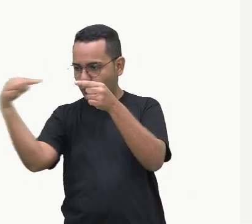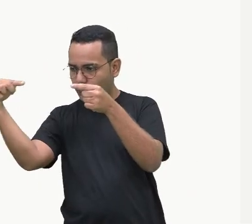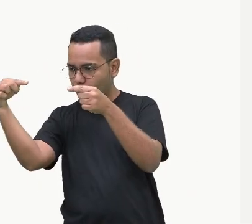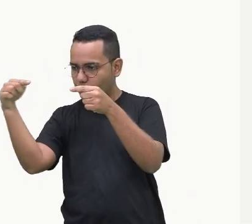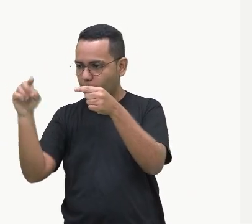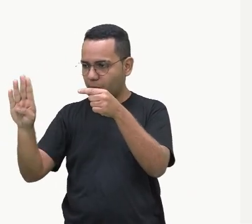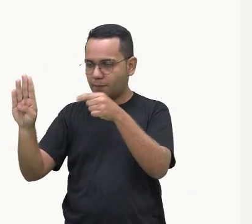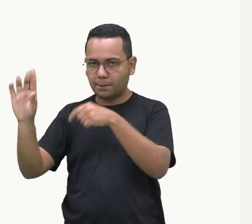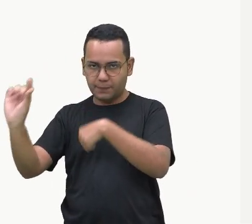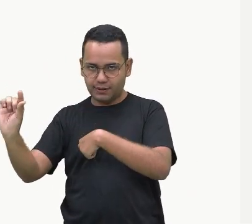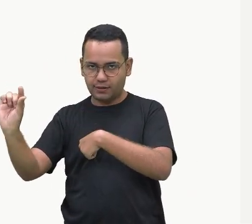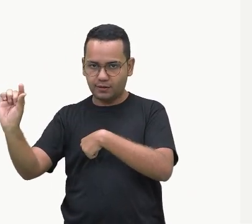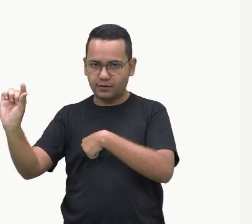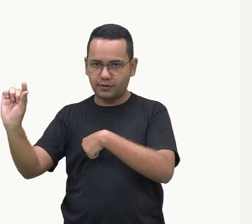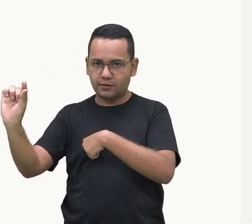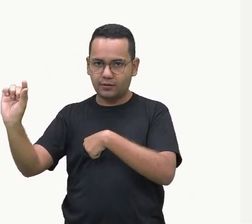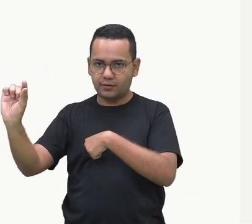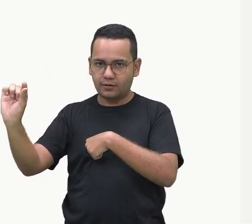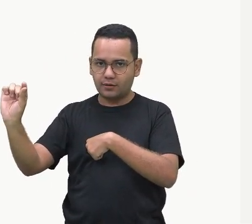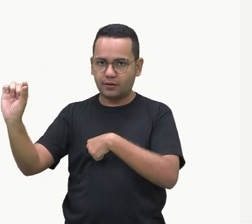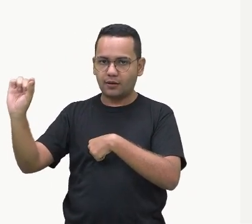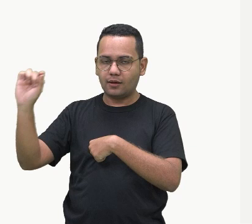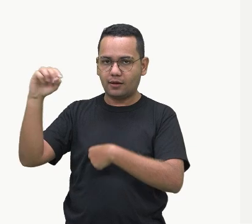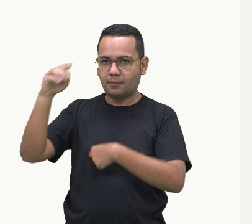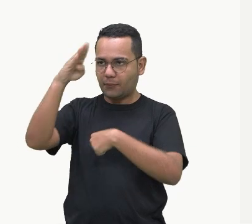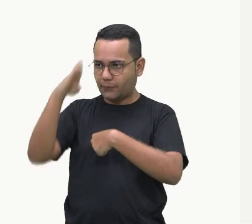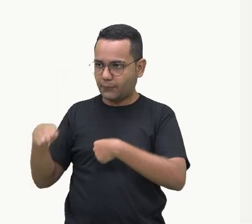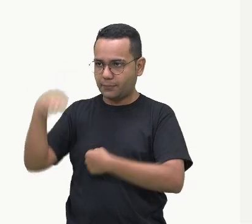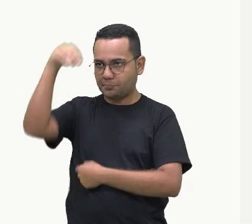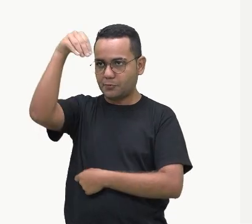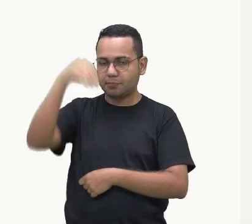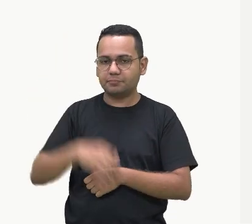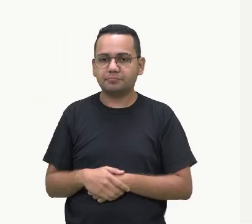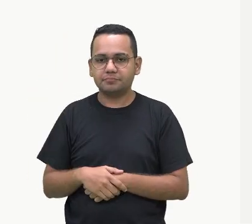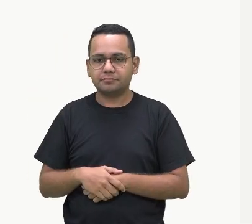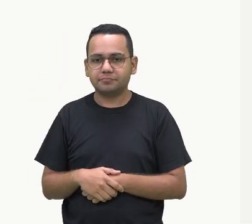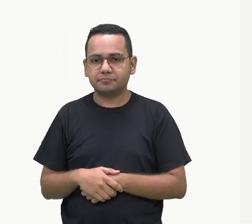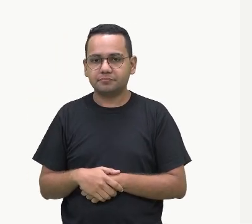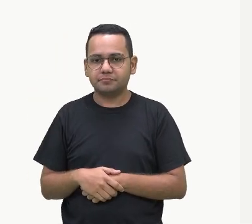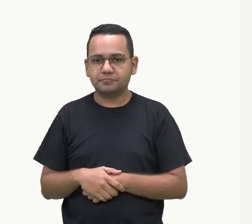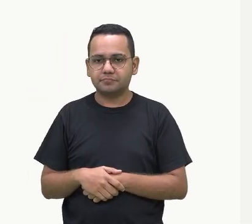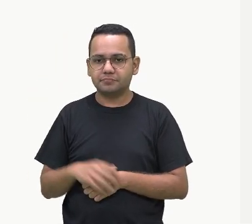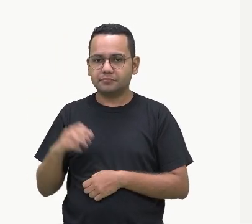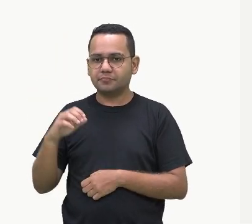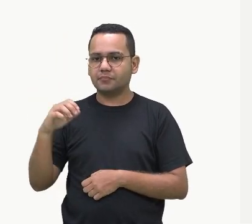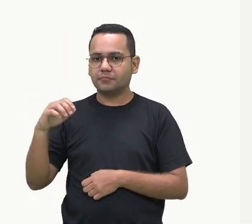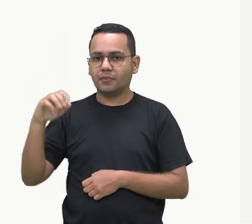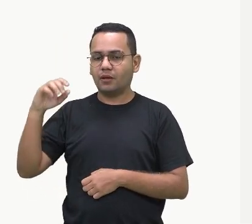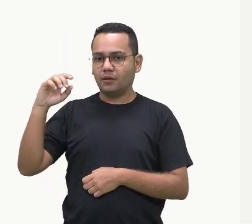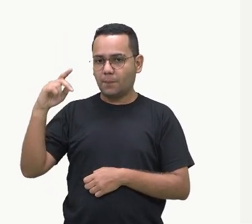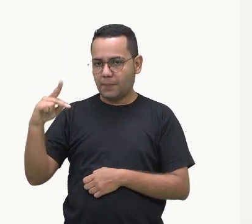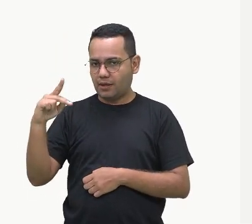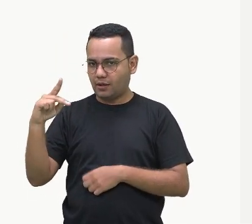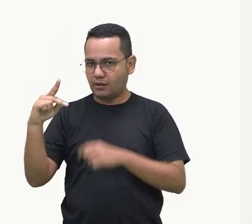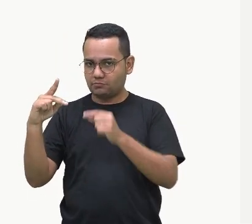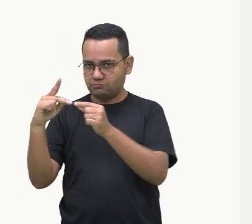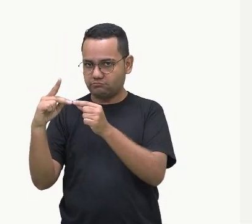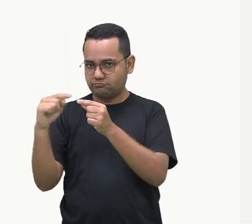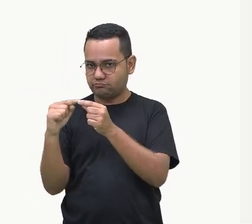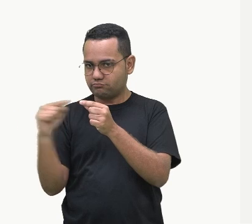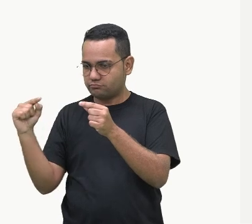ponto N. E onde se encontra a minha reta C com a minha reta M, vai ser meu